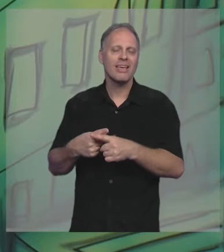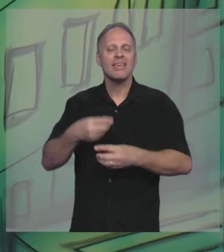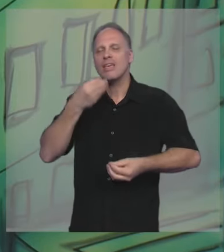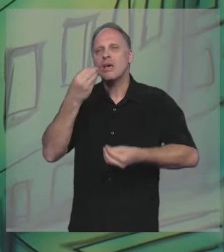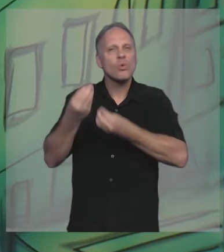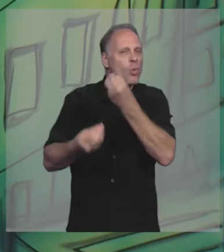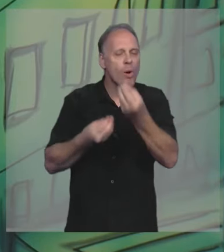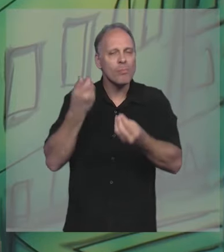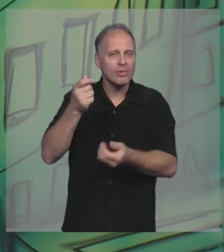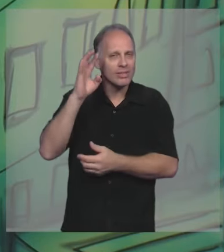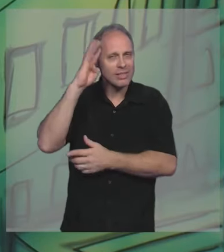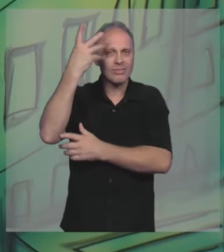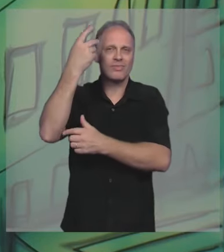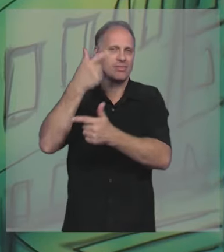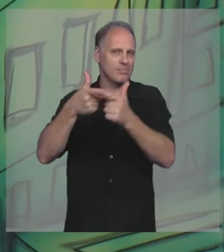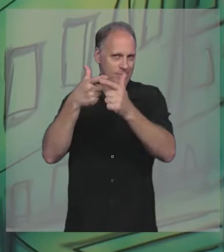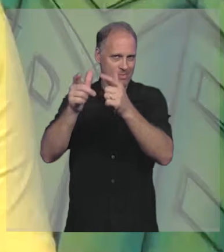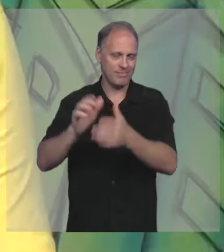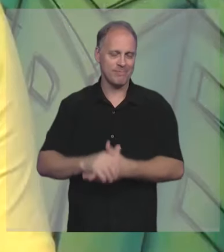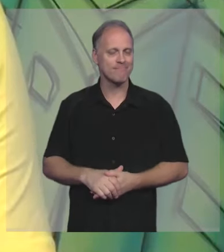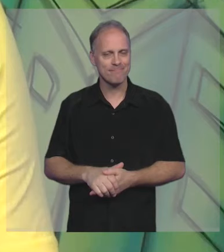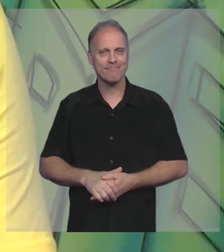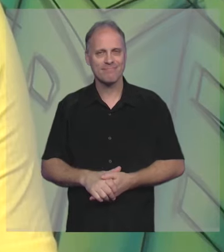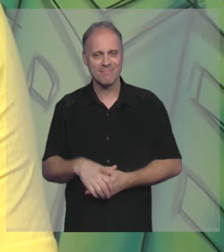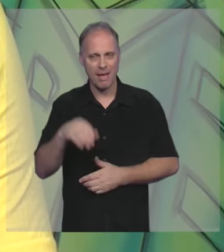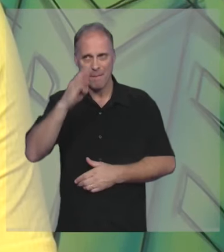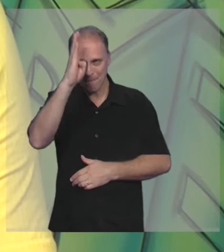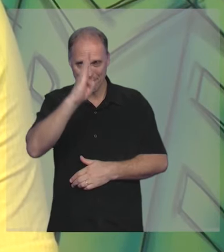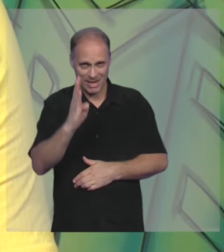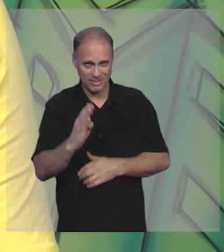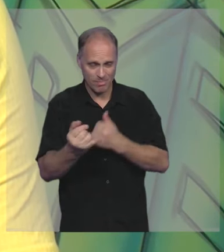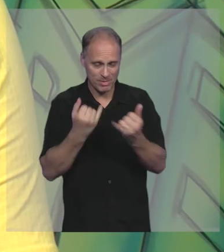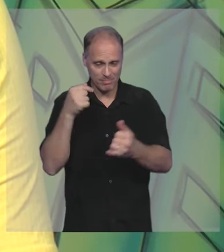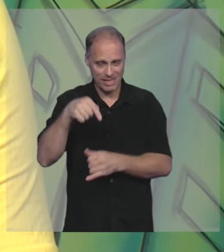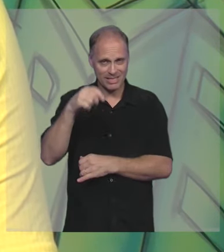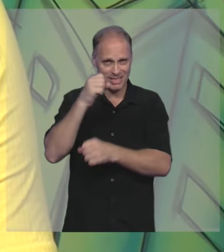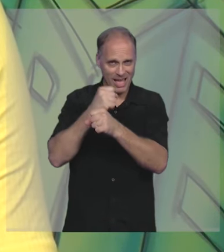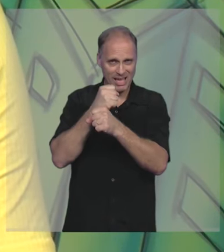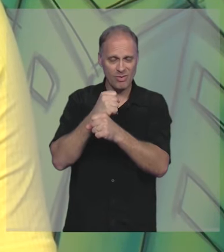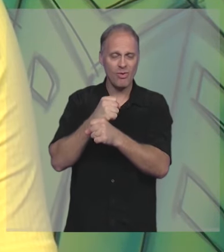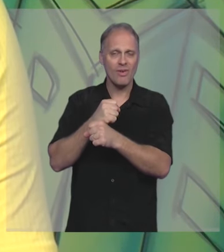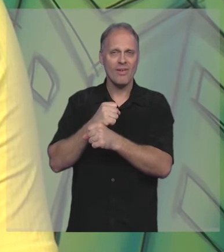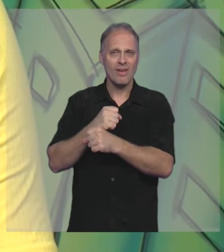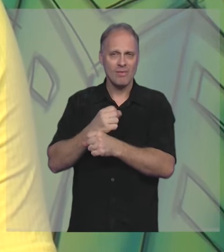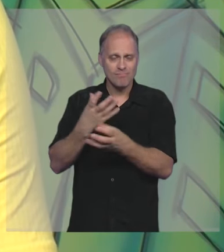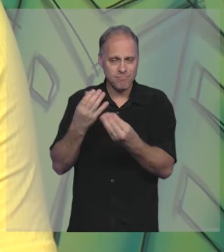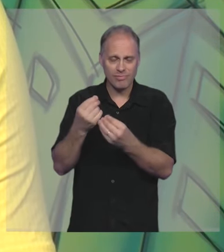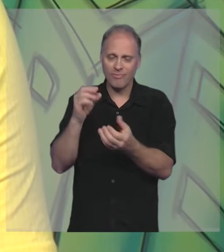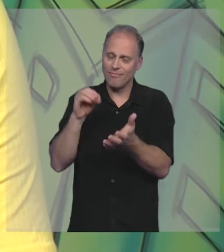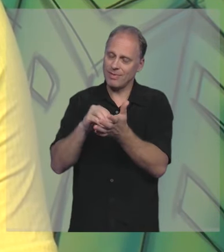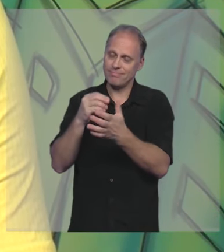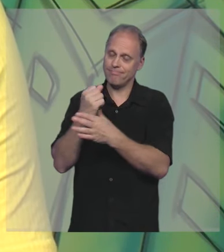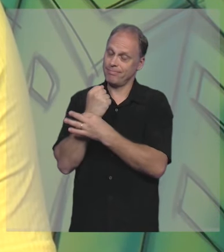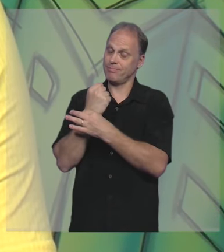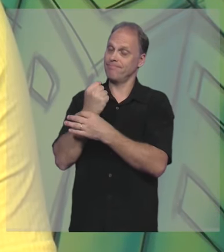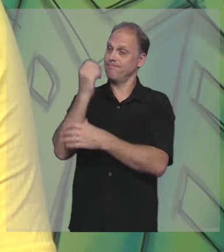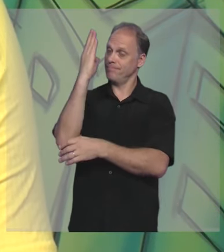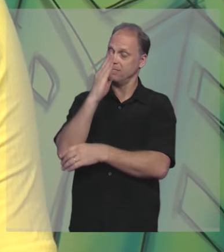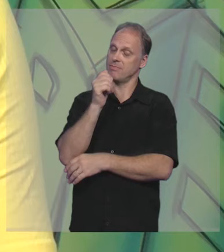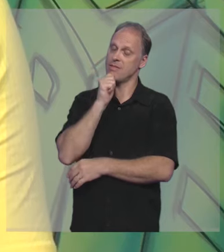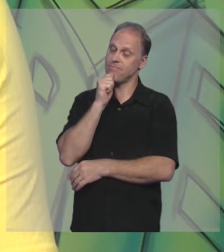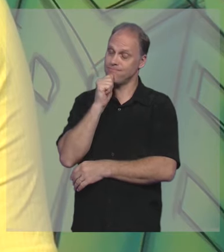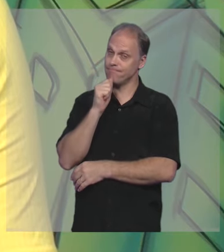que forma poderia ser sanado isto? O Brasil, por exemplo, este ano vai ser um ano muito inseguro ainda para o